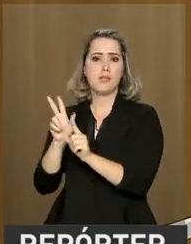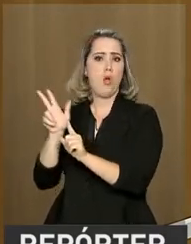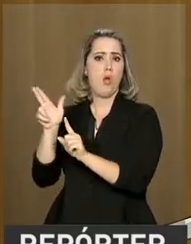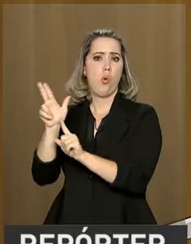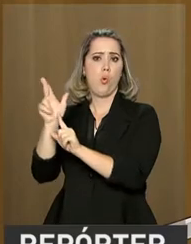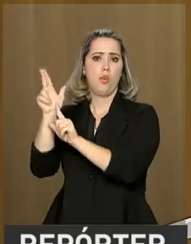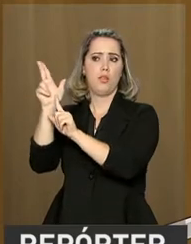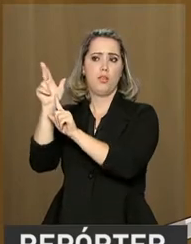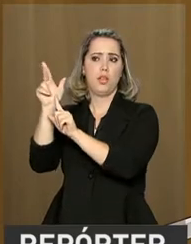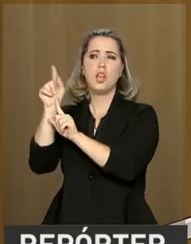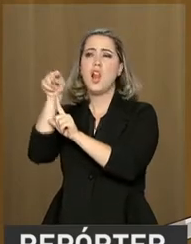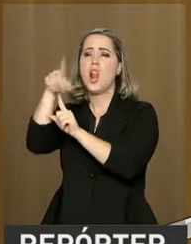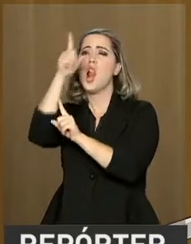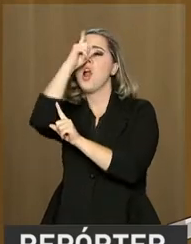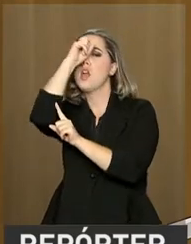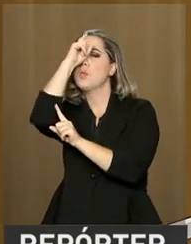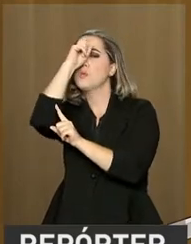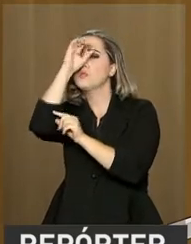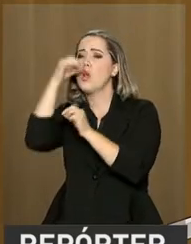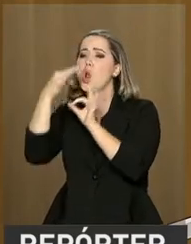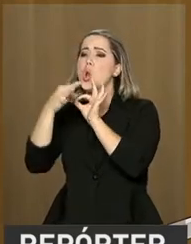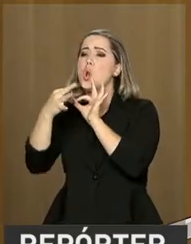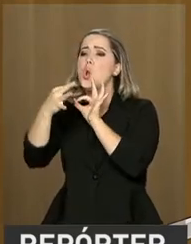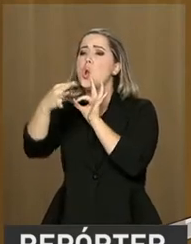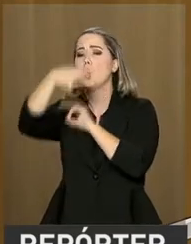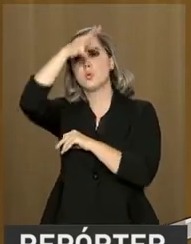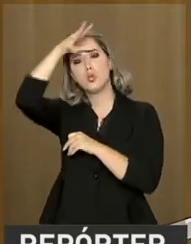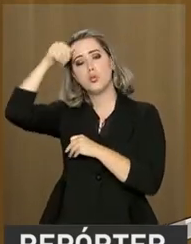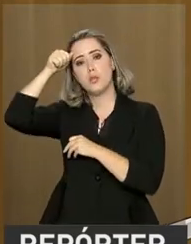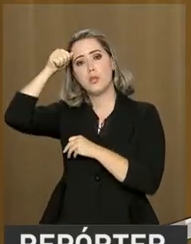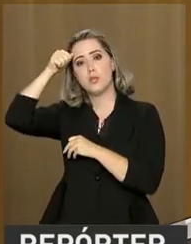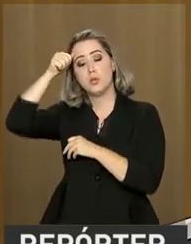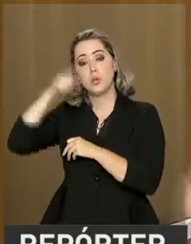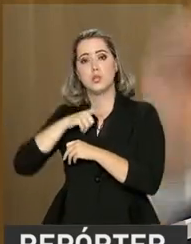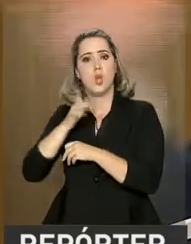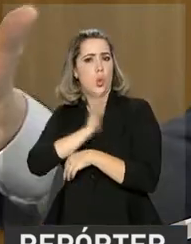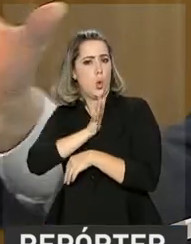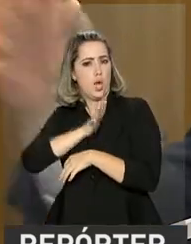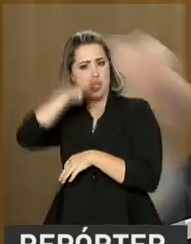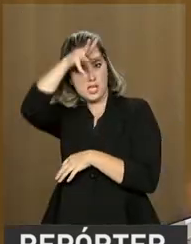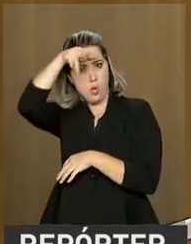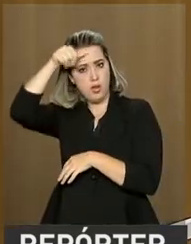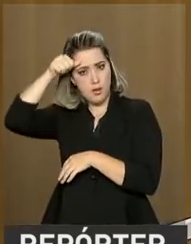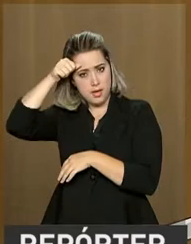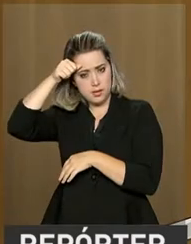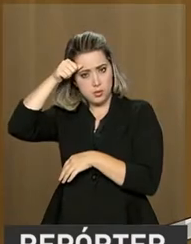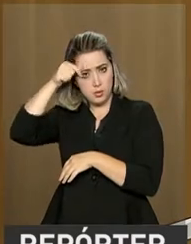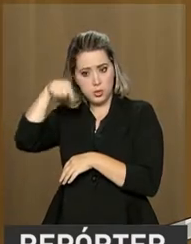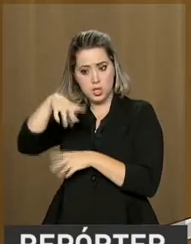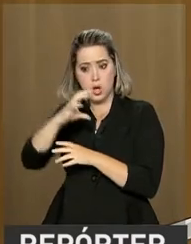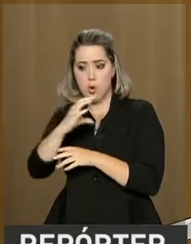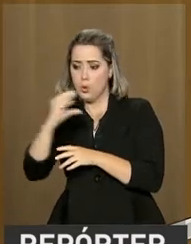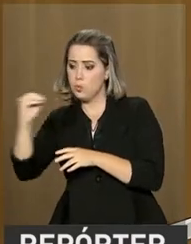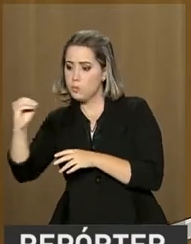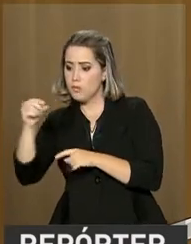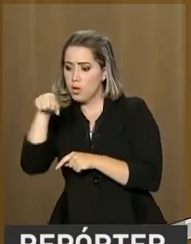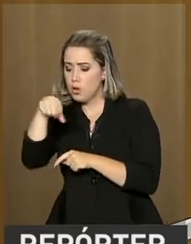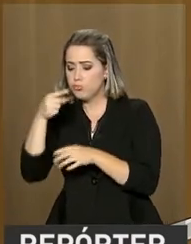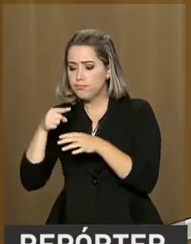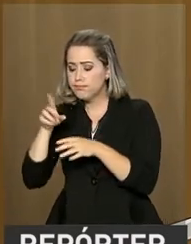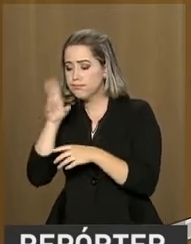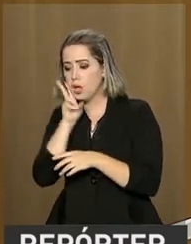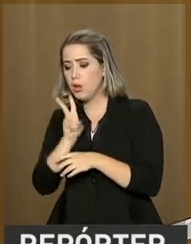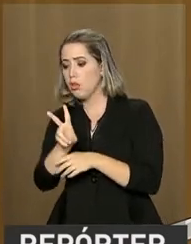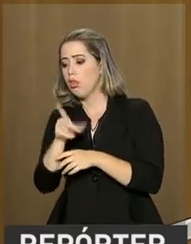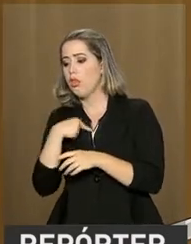posto de saúde lá na amazônia no coração da amazônia no coração do centro oeste do brasil com aquela antenas e vai